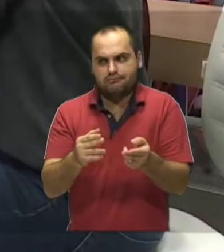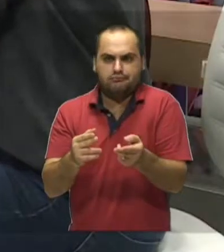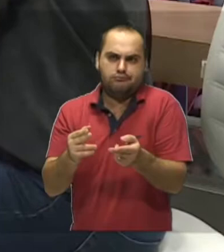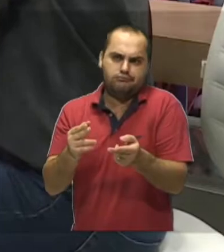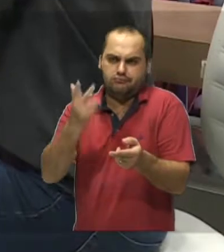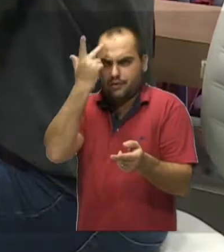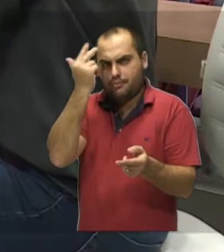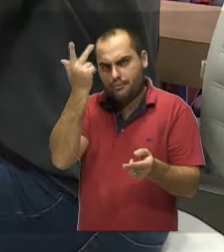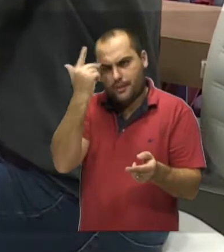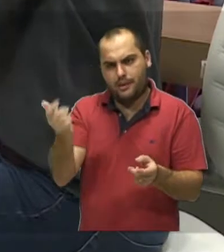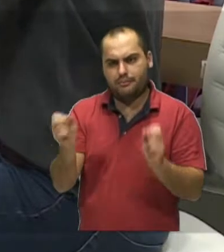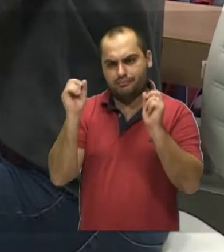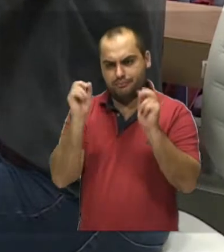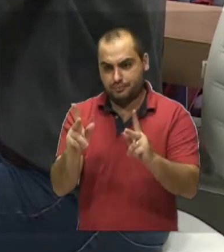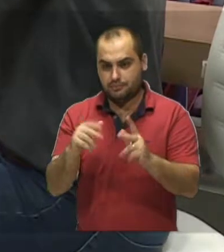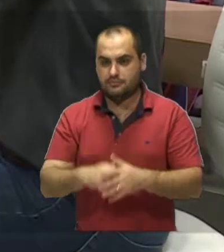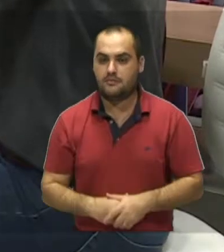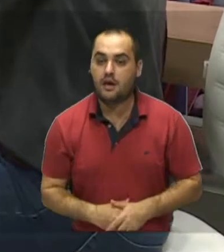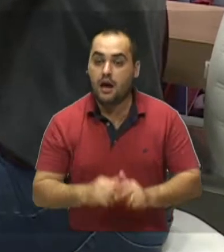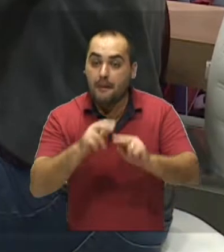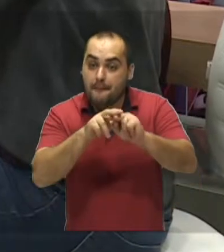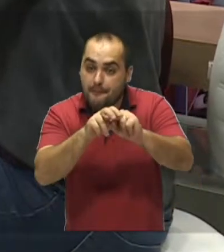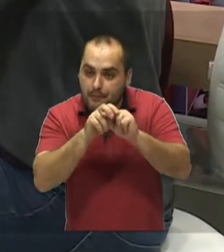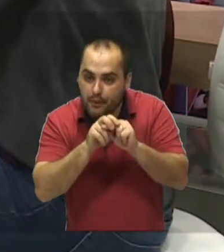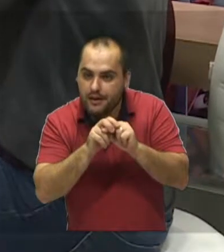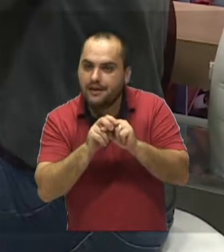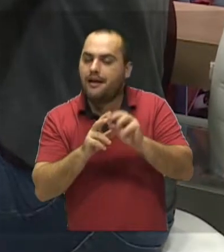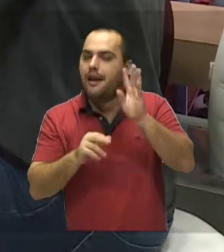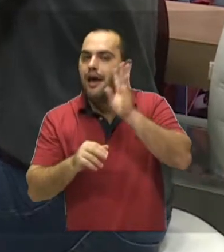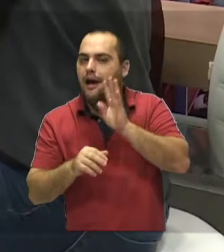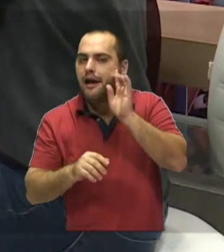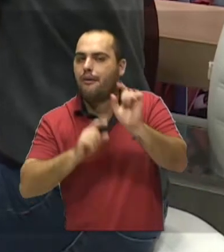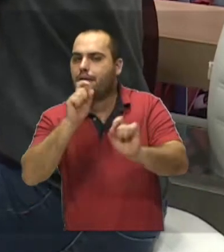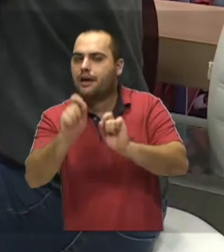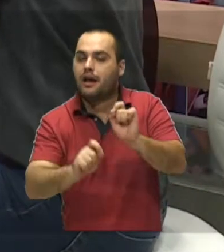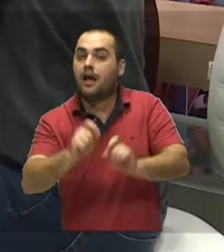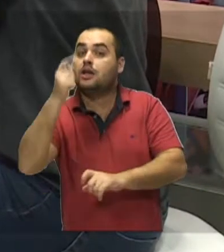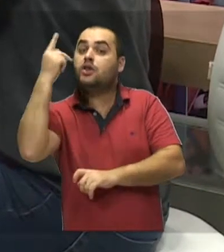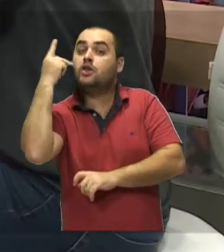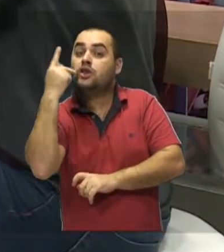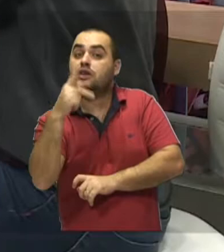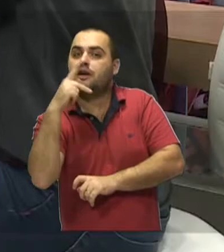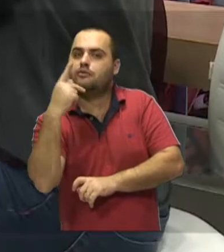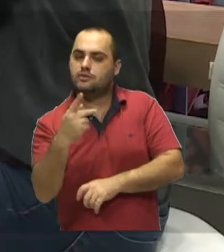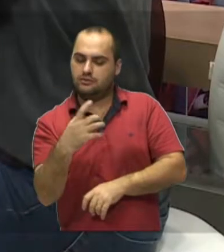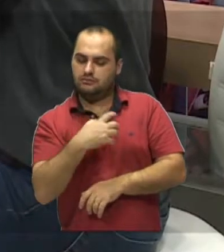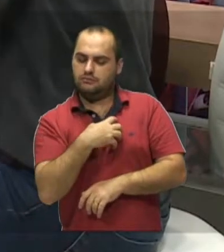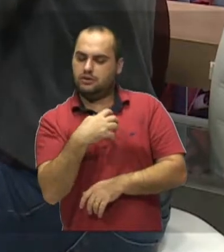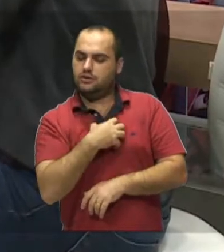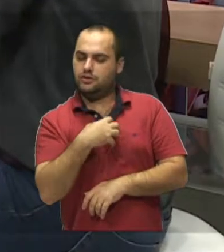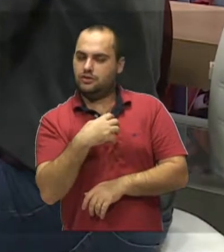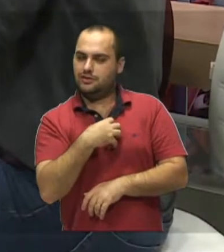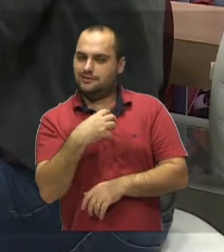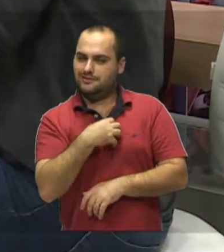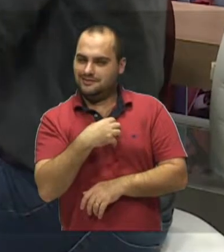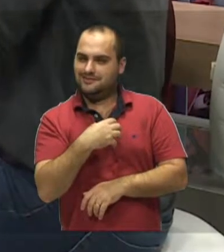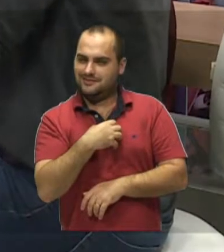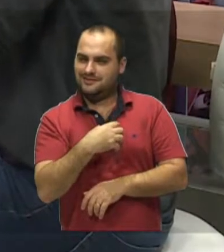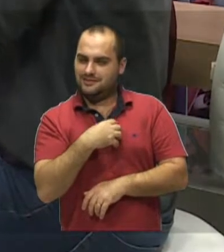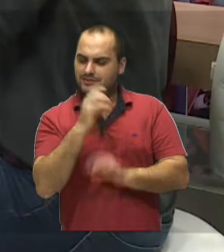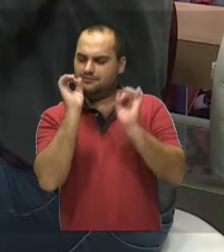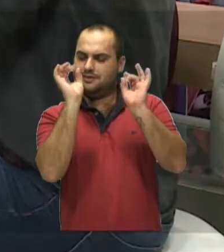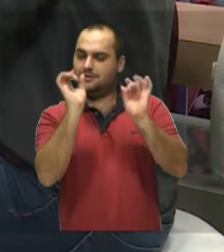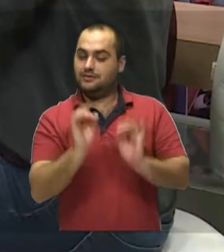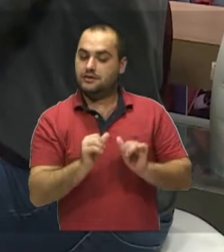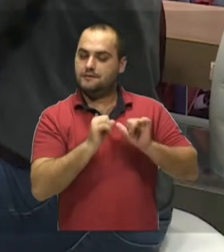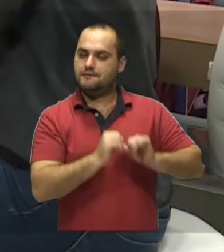né? Então é bacana que você deixe ali a sua marca de alguma forma, o seu tempero, né? Então